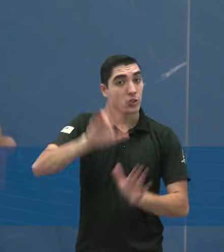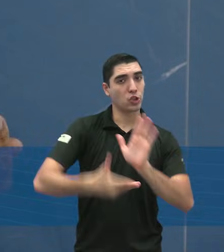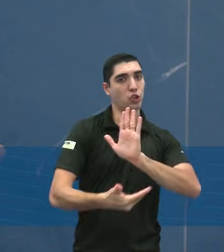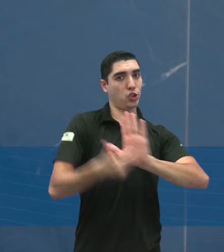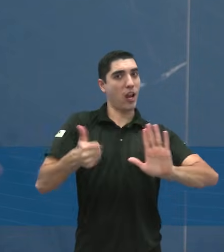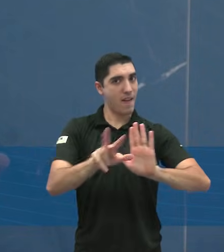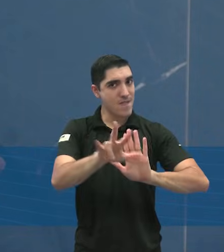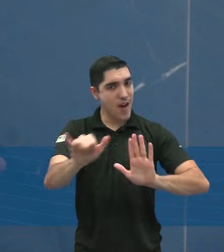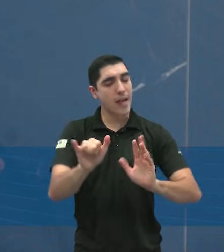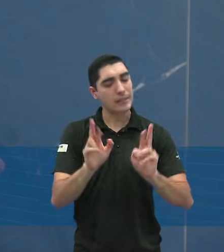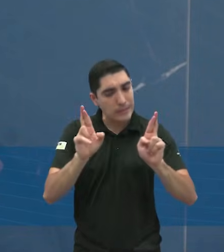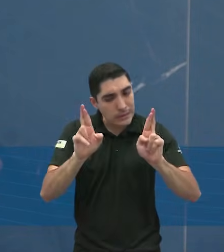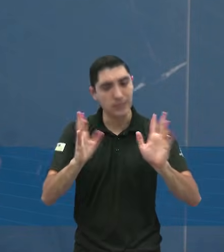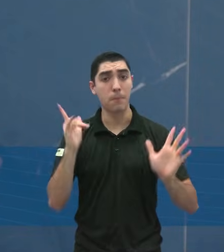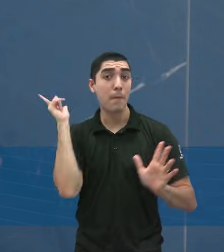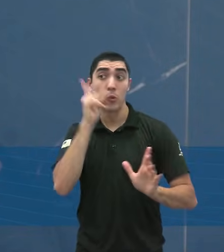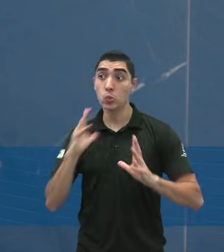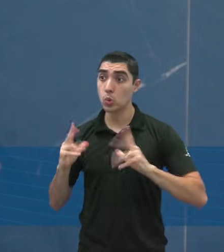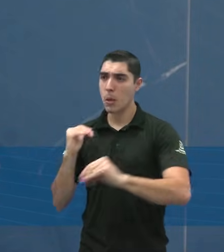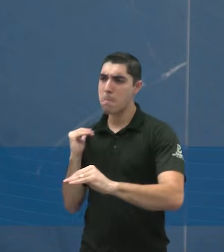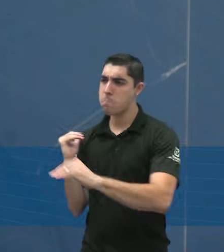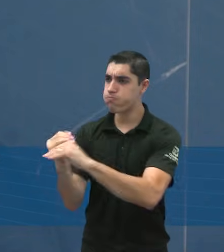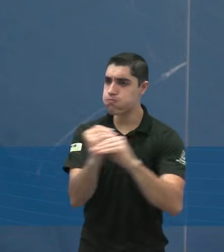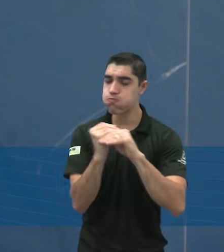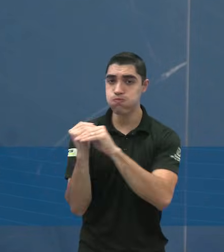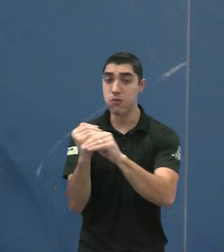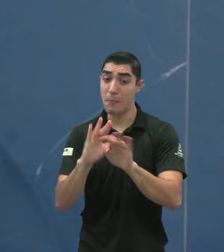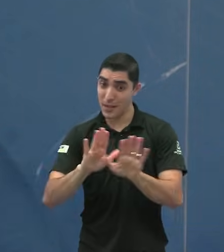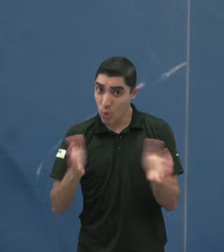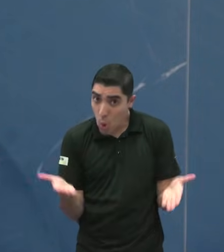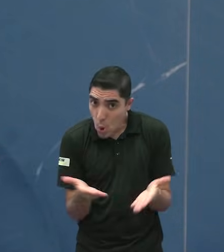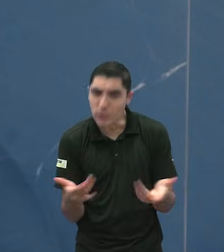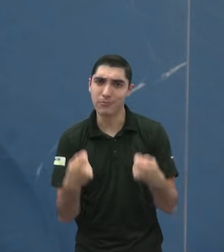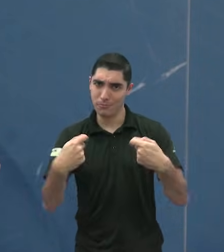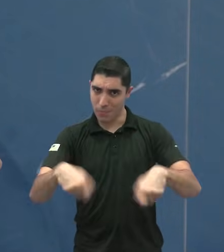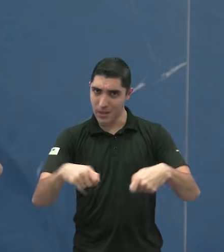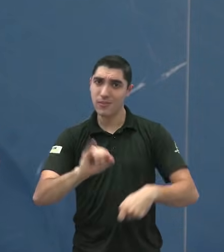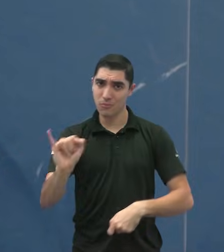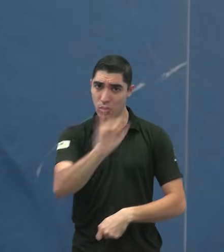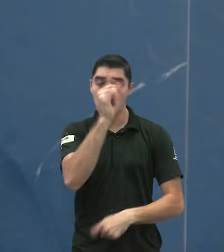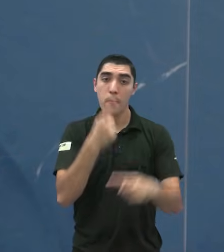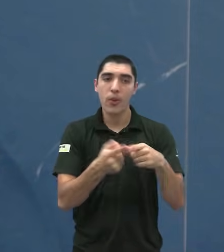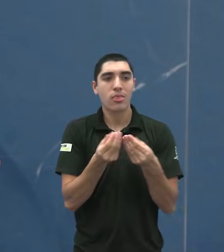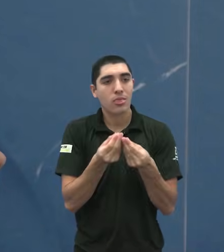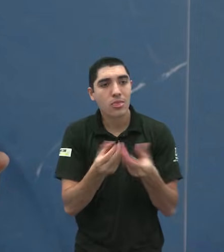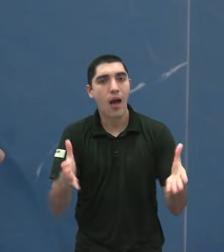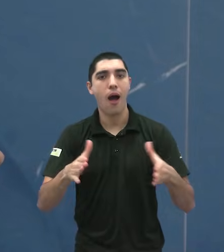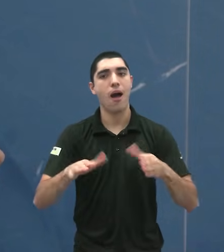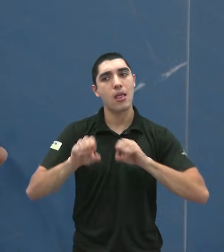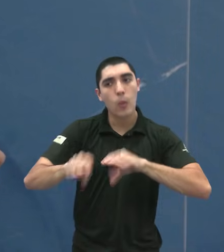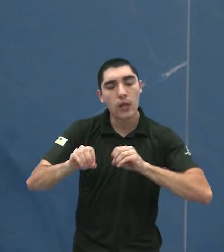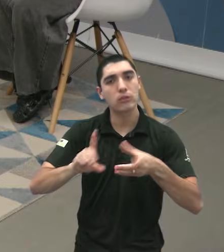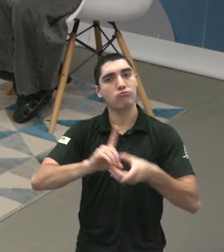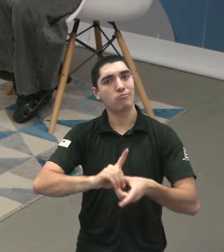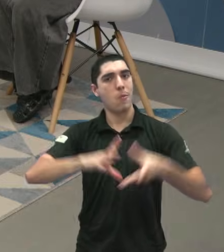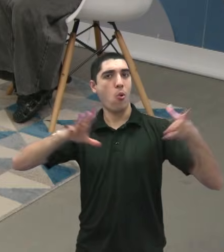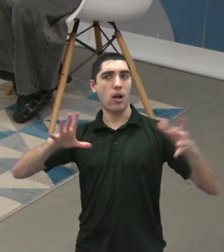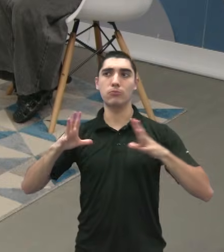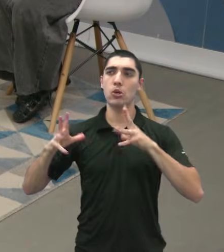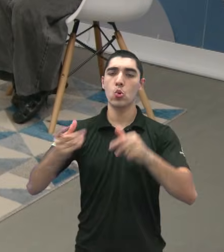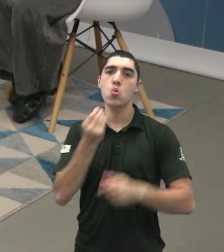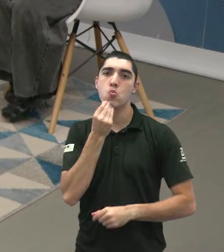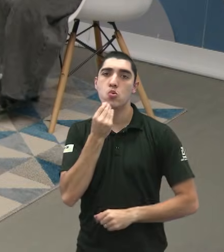Mas são fundamentais no momento e realmente elas levam a uma democratização de acesso ao ensino. Com